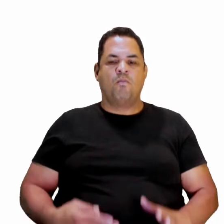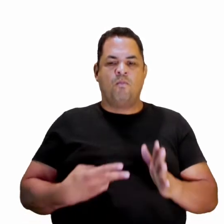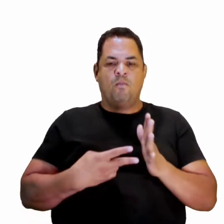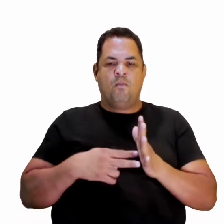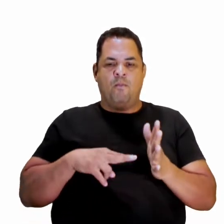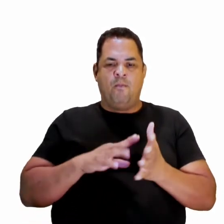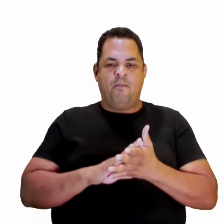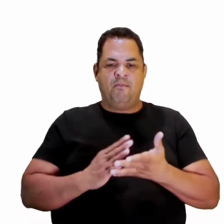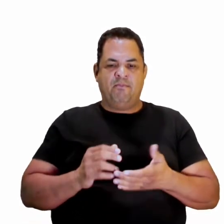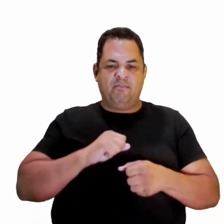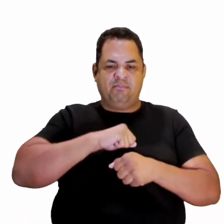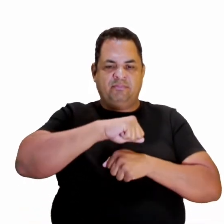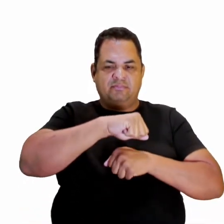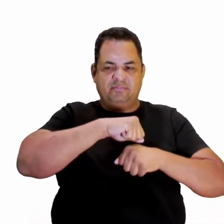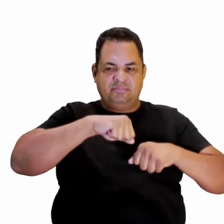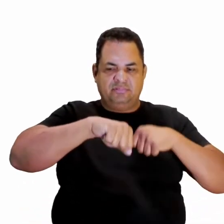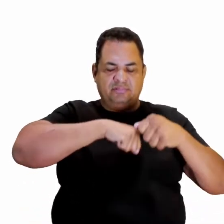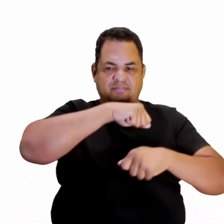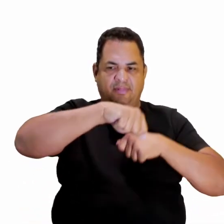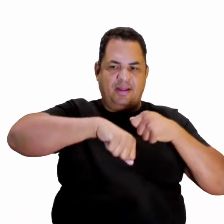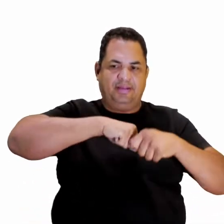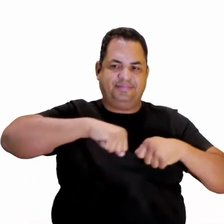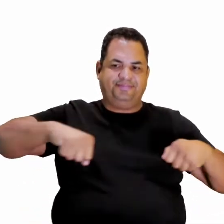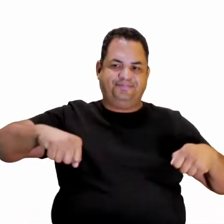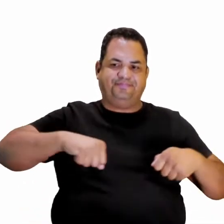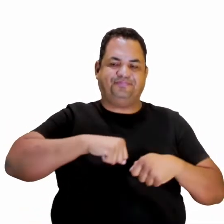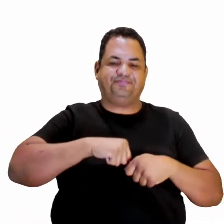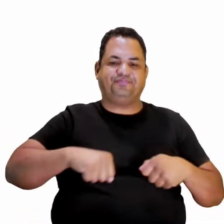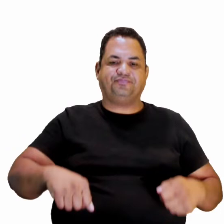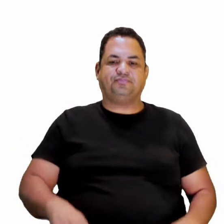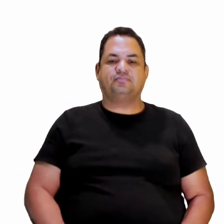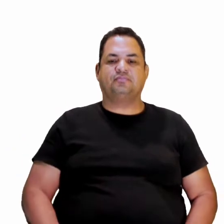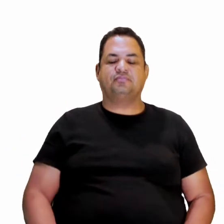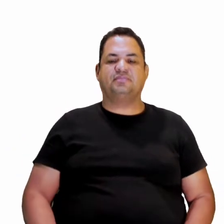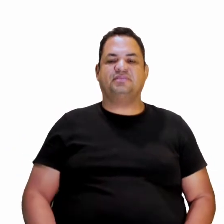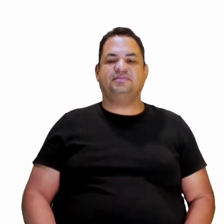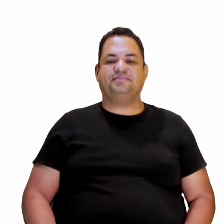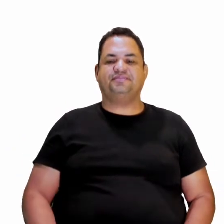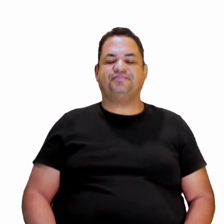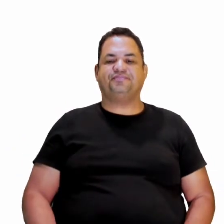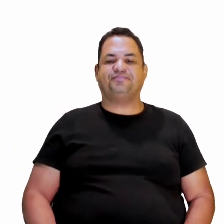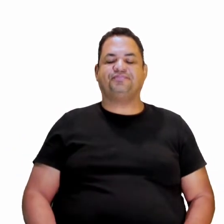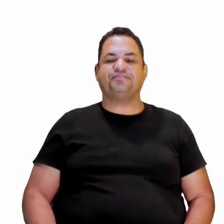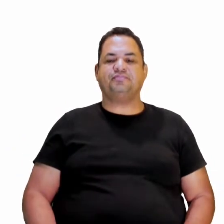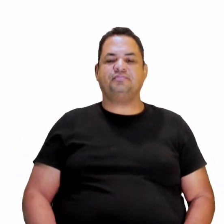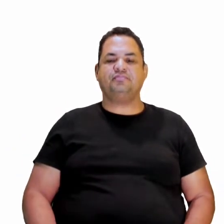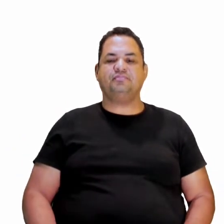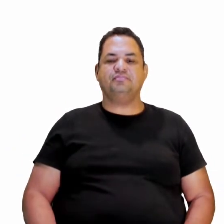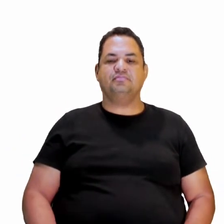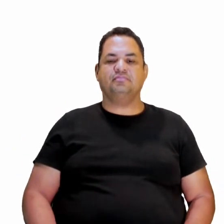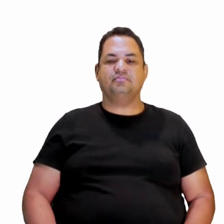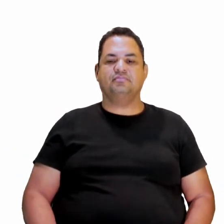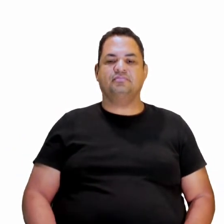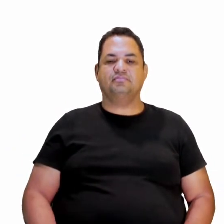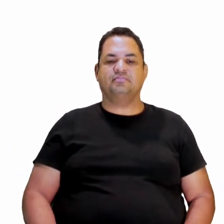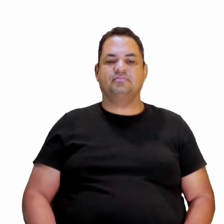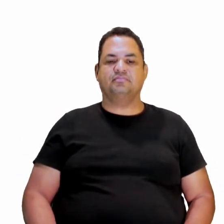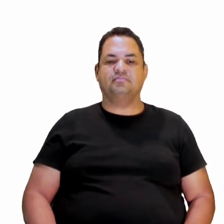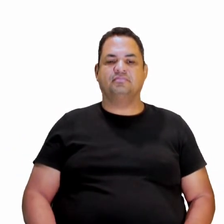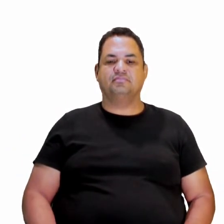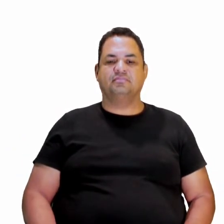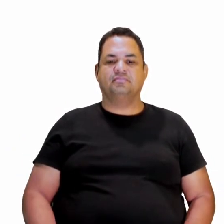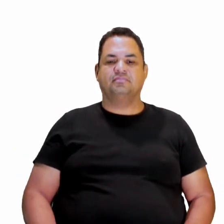significar amarrar. Amarrar. Amarrar vai ficar o quê? Tying. E aí vai ser